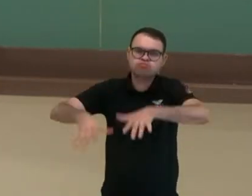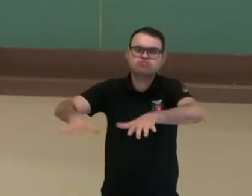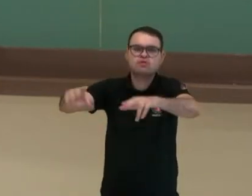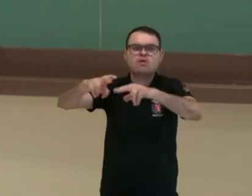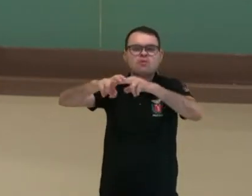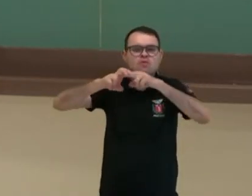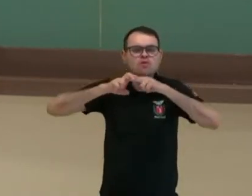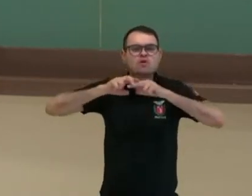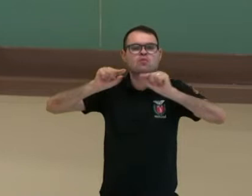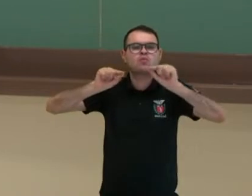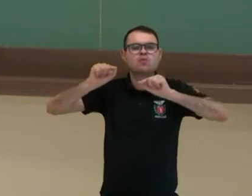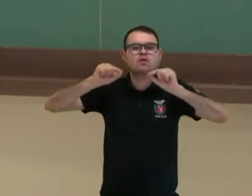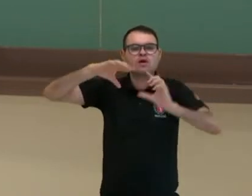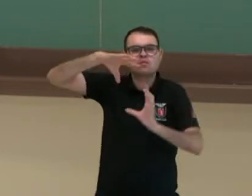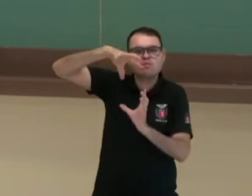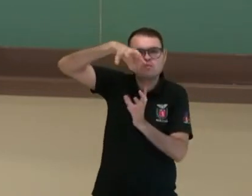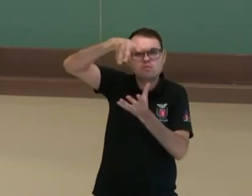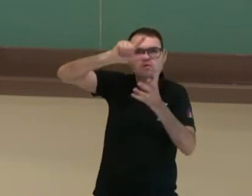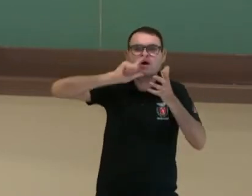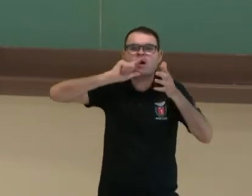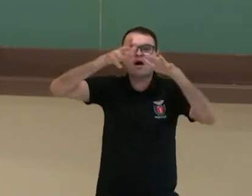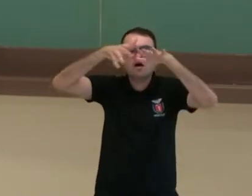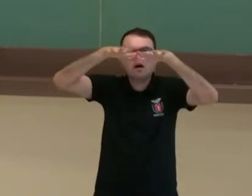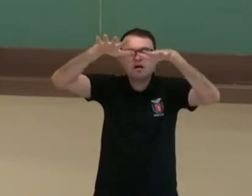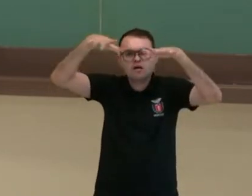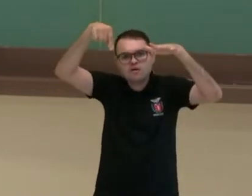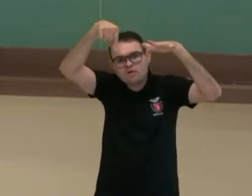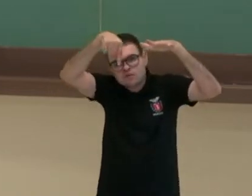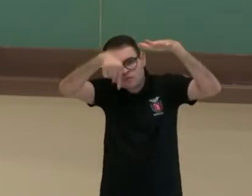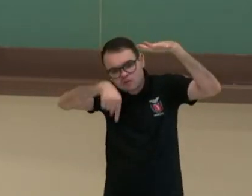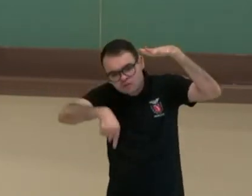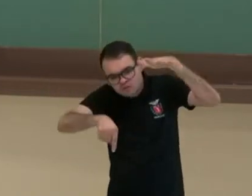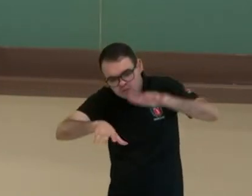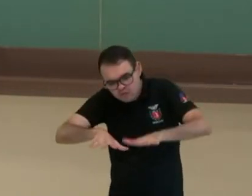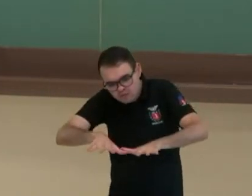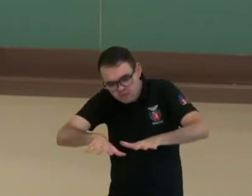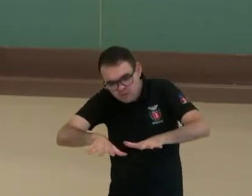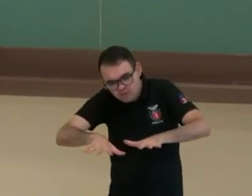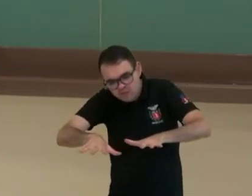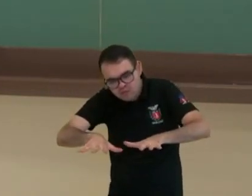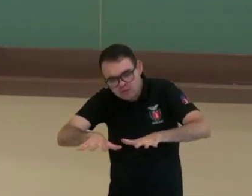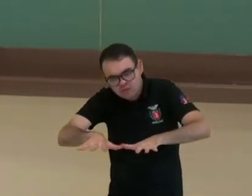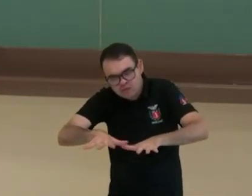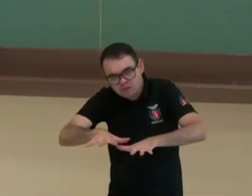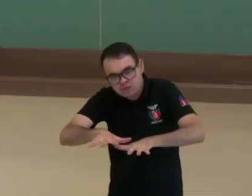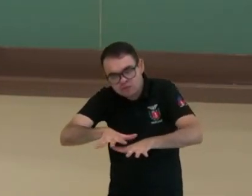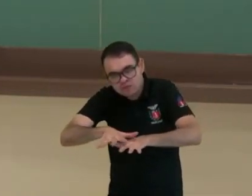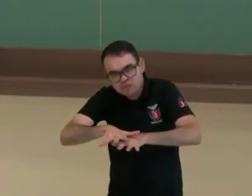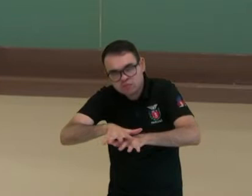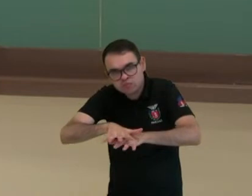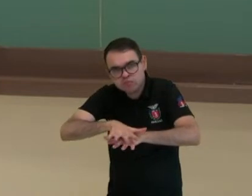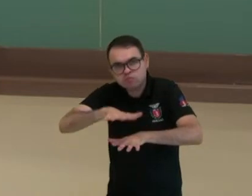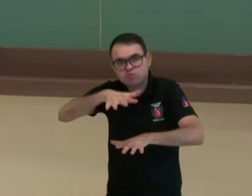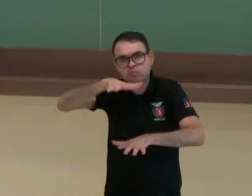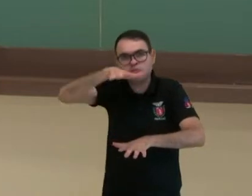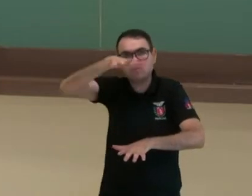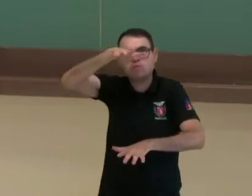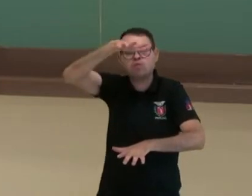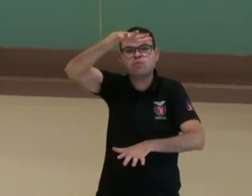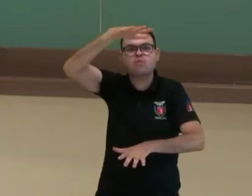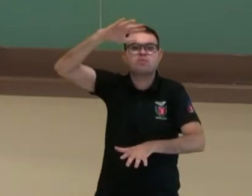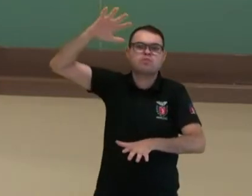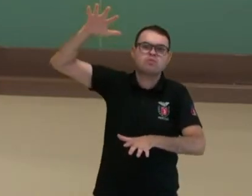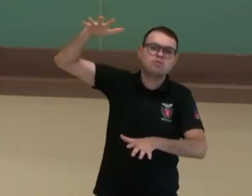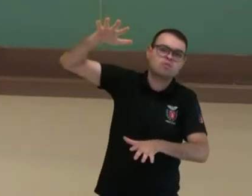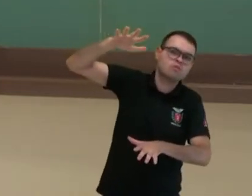do movimento, dos tremores no fundo dos oceanos. Um vulcanismo